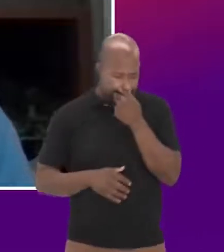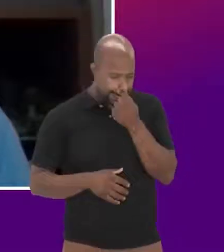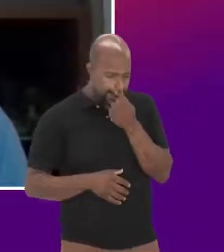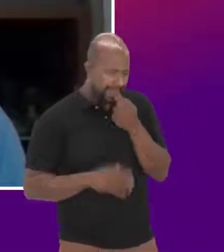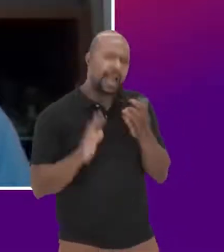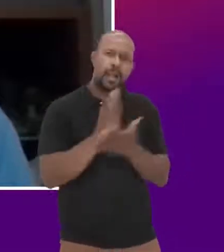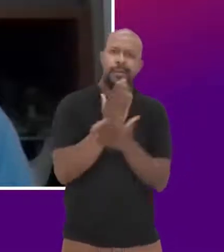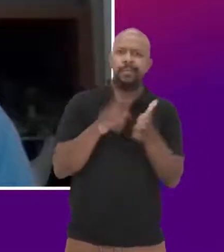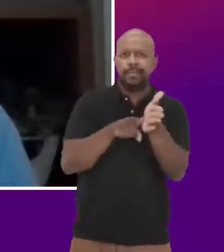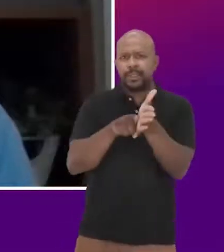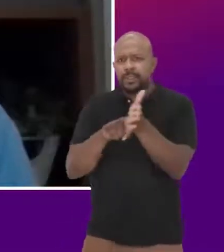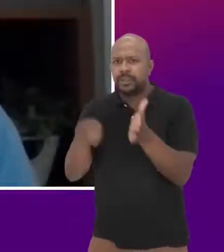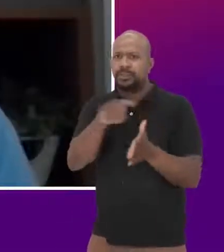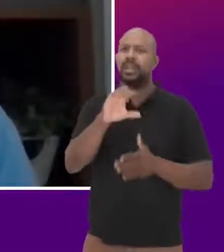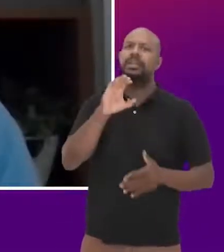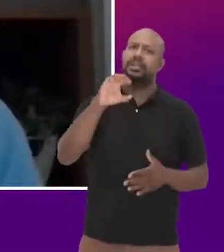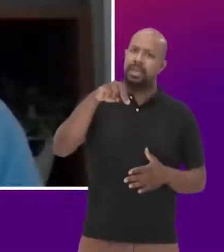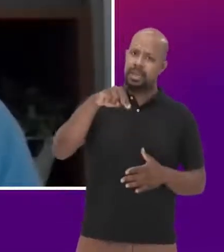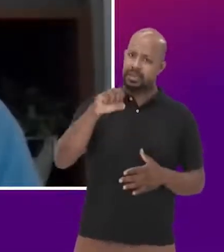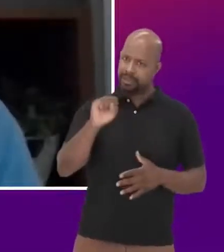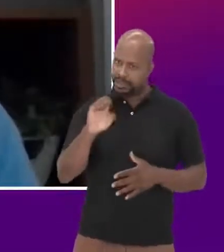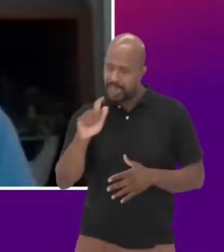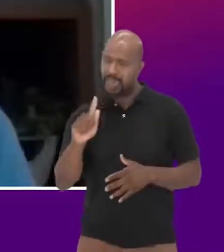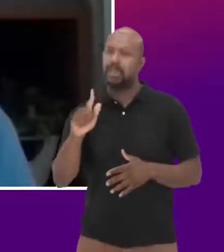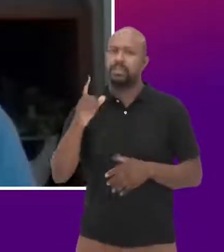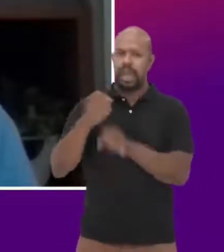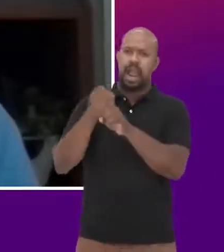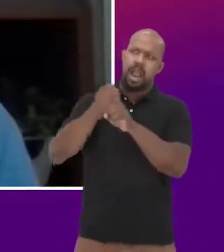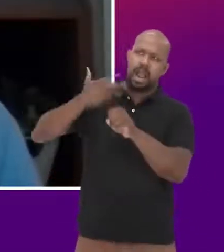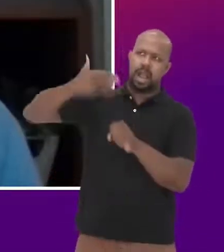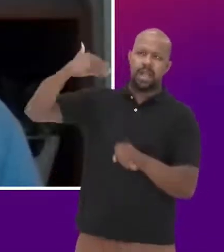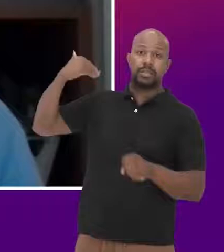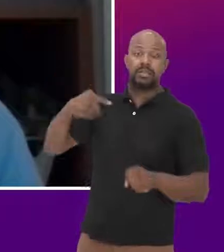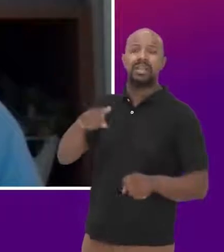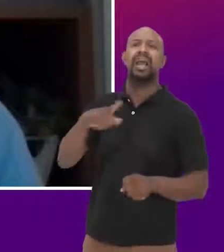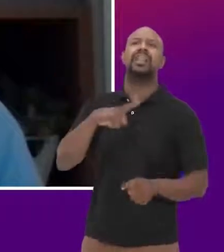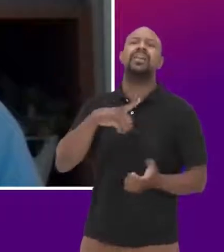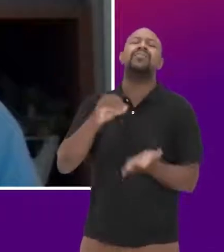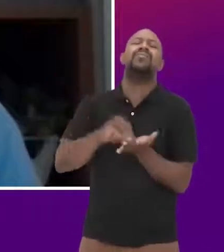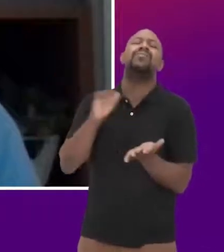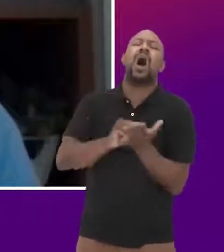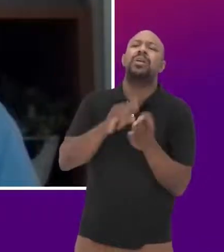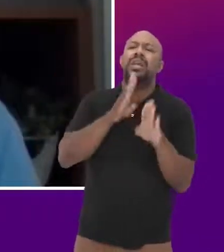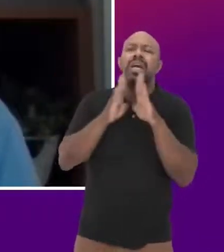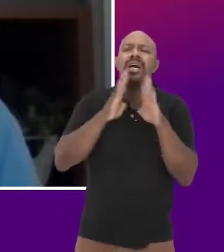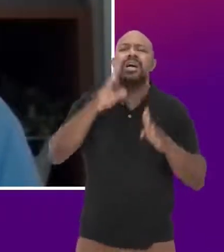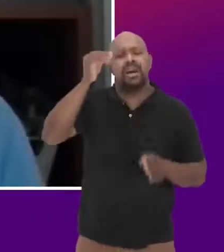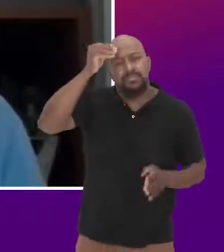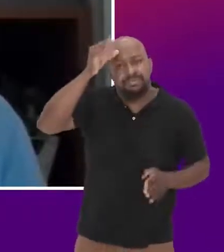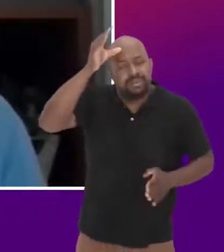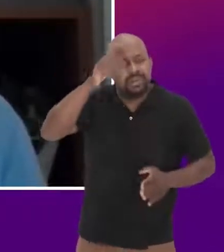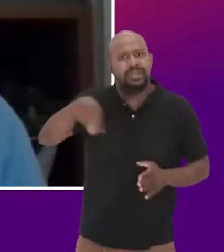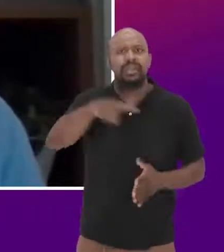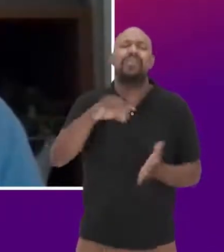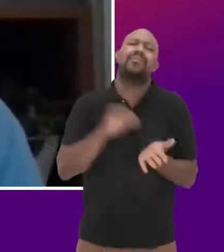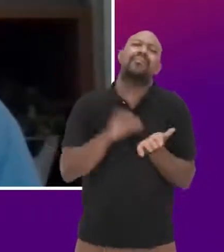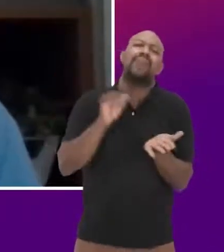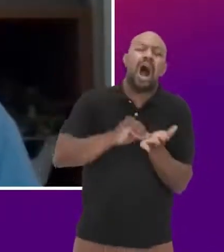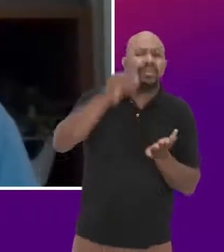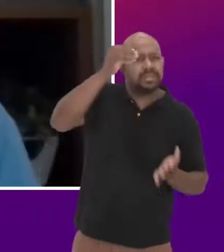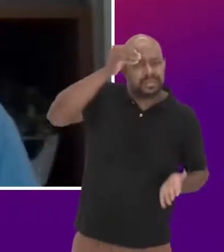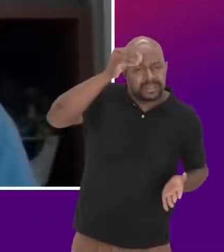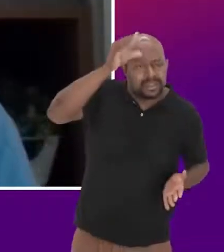Pesquisas realizadas pela CNSEG em anos anteriores demonstraram que ainda existe um desconhecimento enorme. E esse